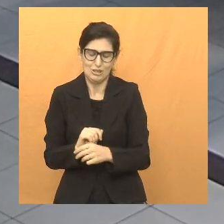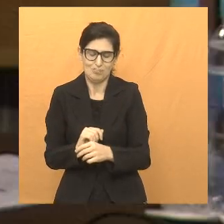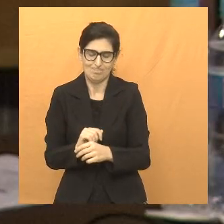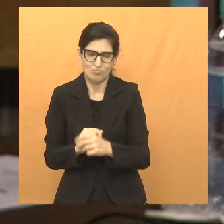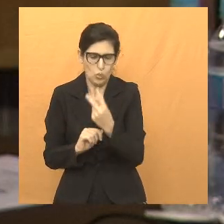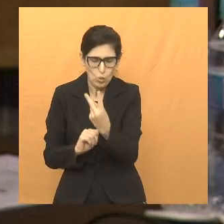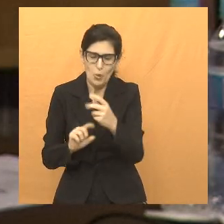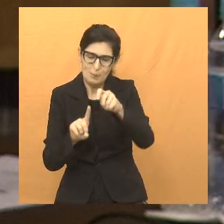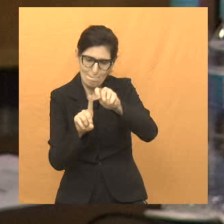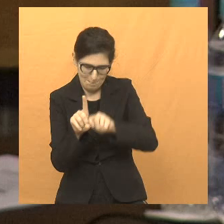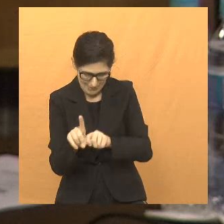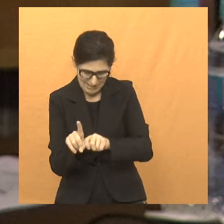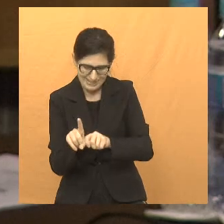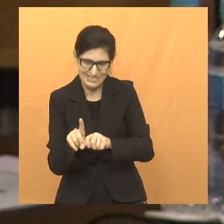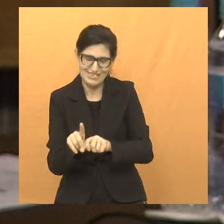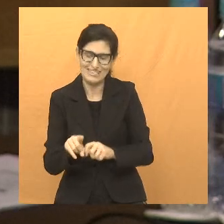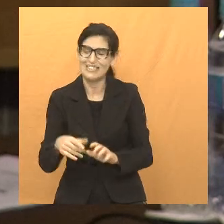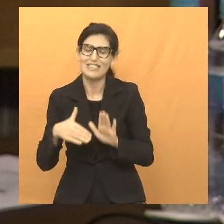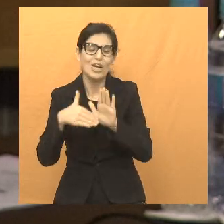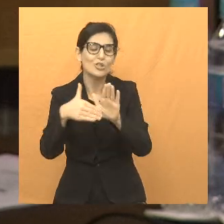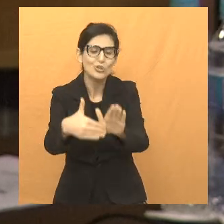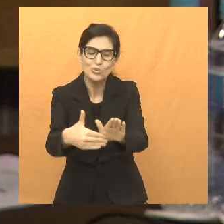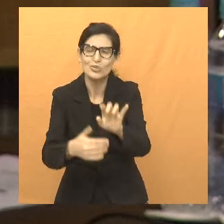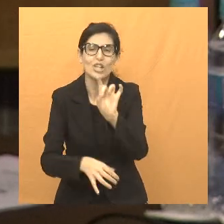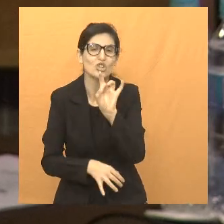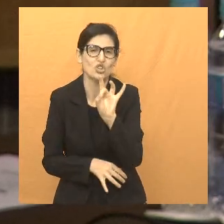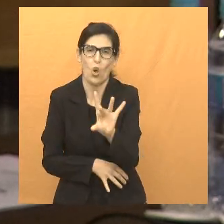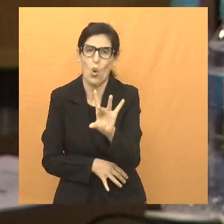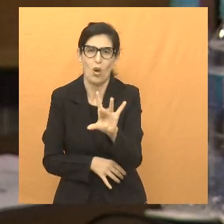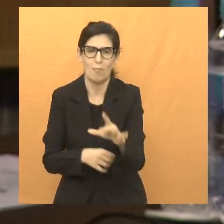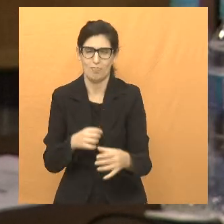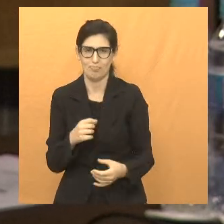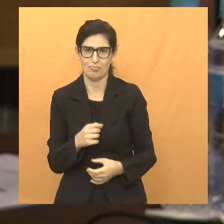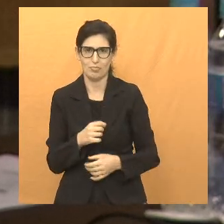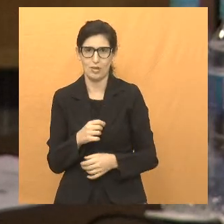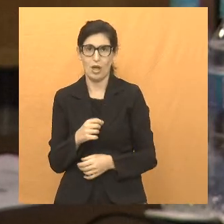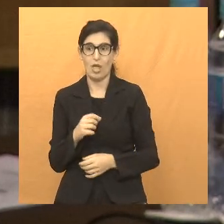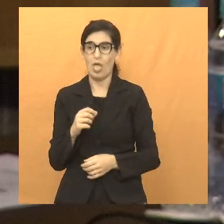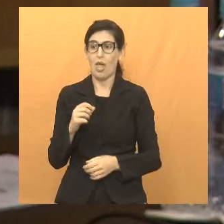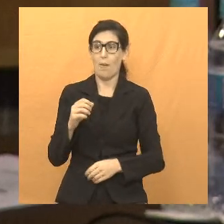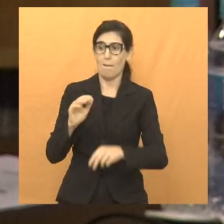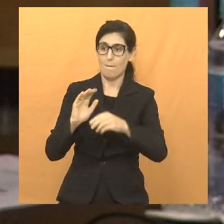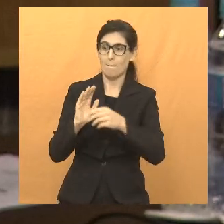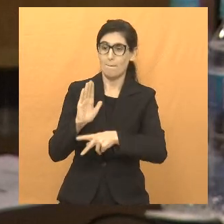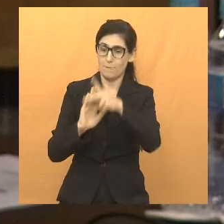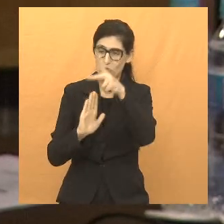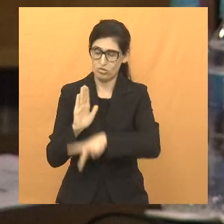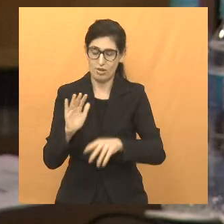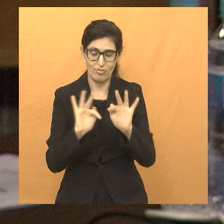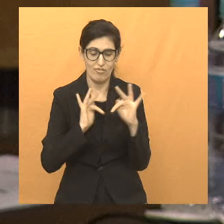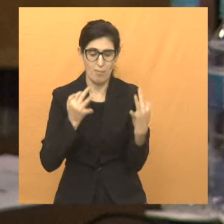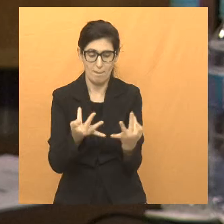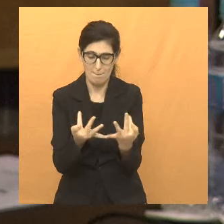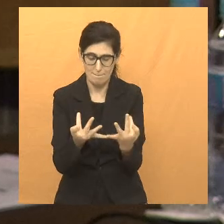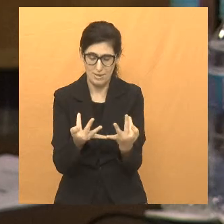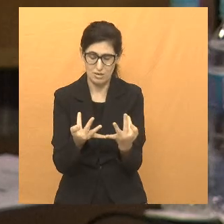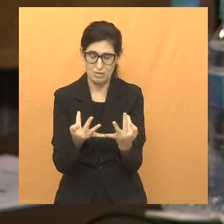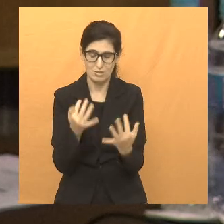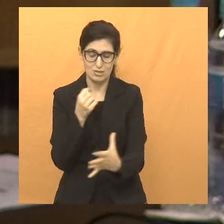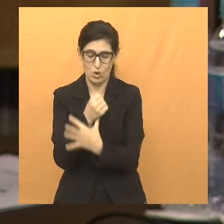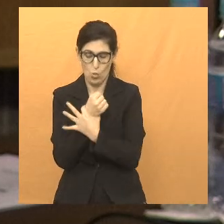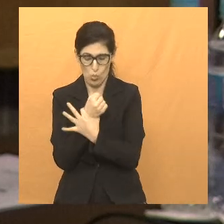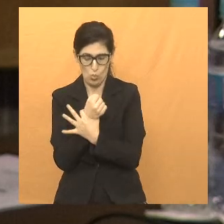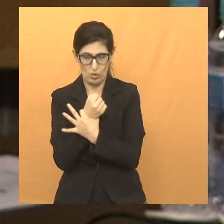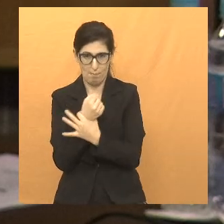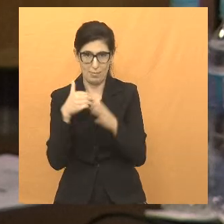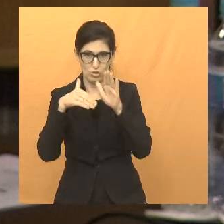gente atribui a essa questão da inauguração do Família Segura, né? Porque a